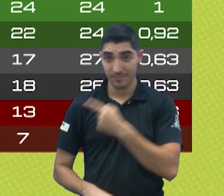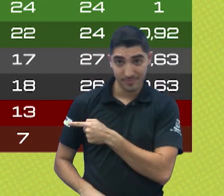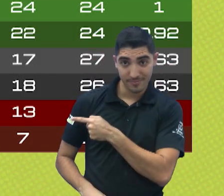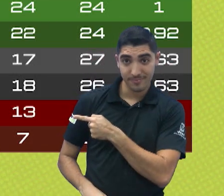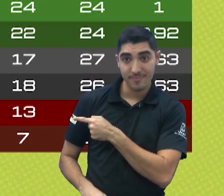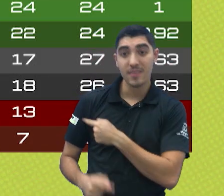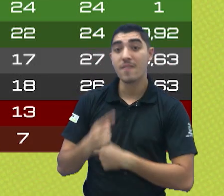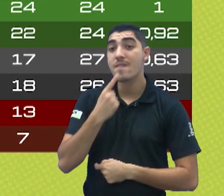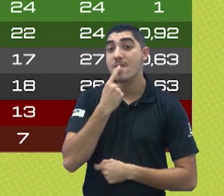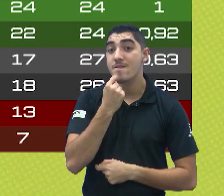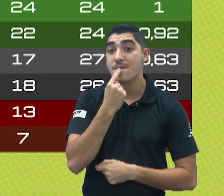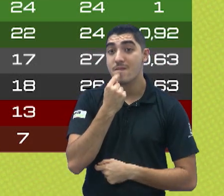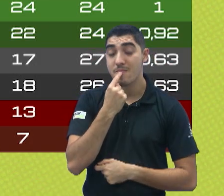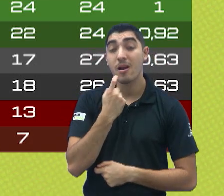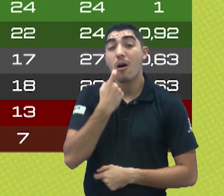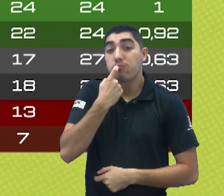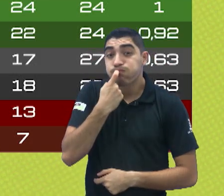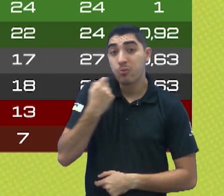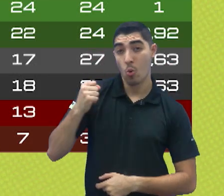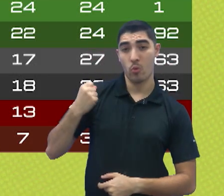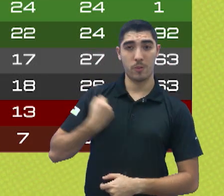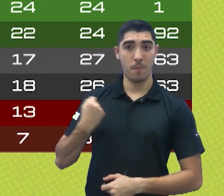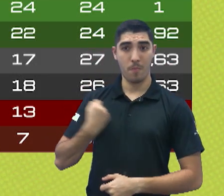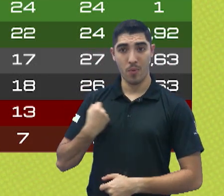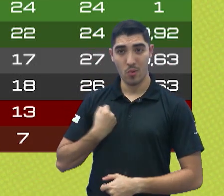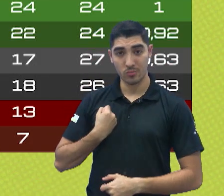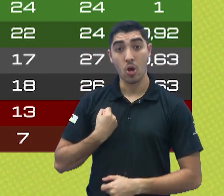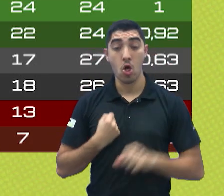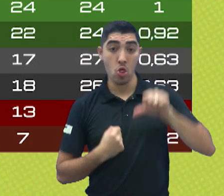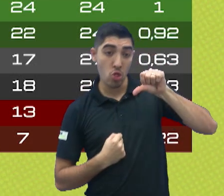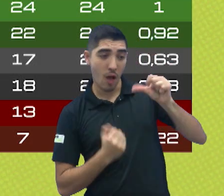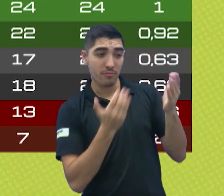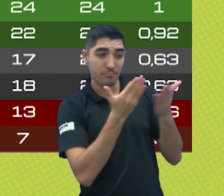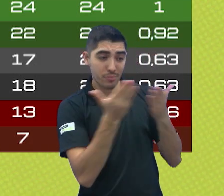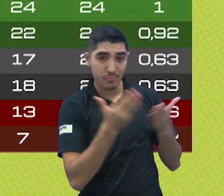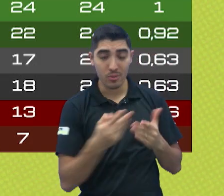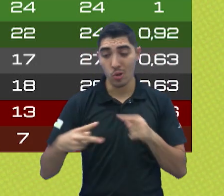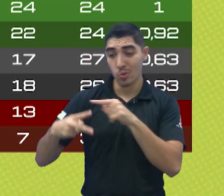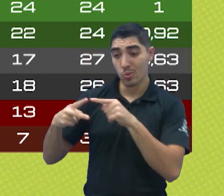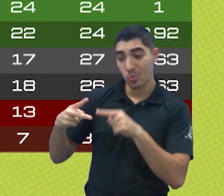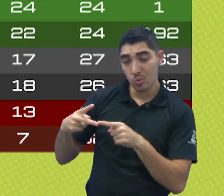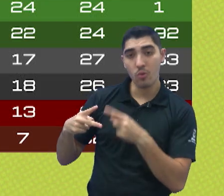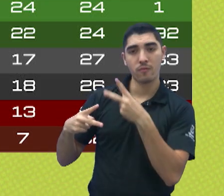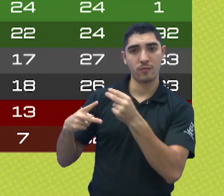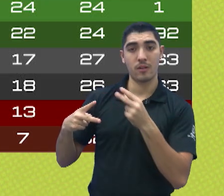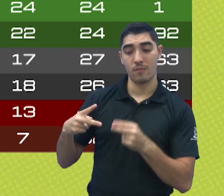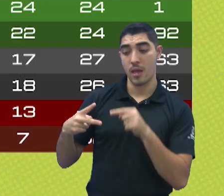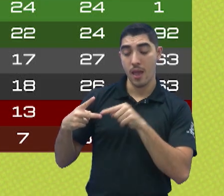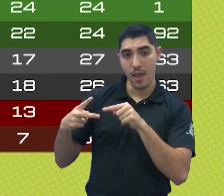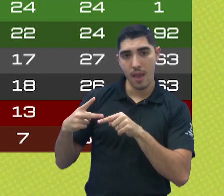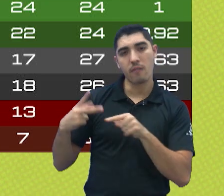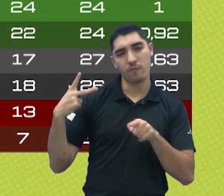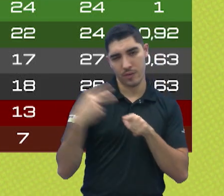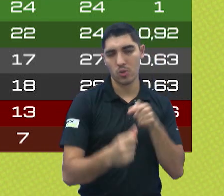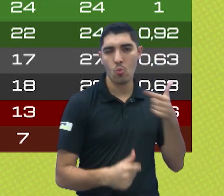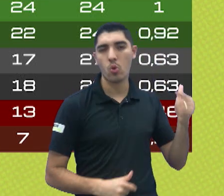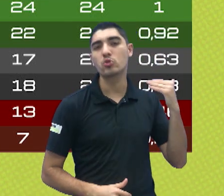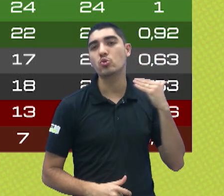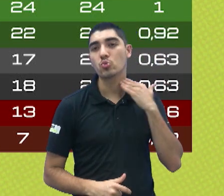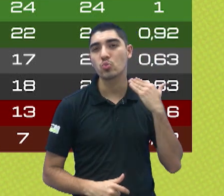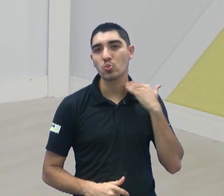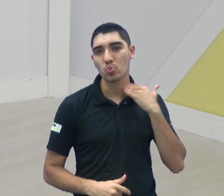com apenas 8 pontos, 9 derrotas, 2 vitórias apenas. Uma delas foi contra o Lanterna, o Juiz de Fora. O São José precisa